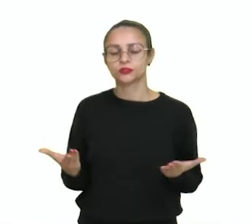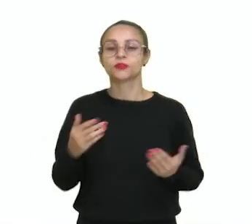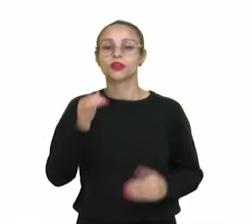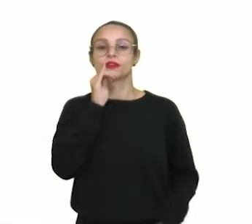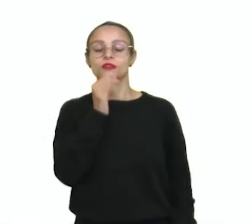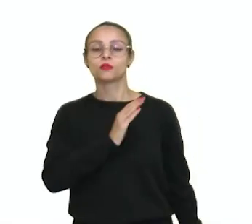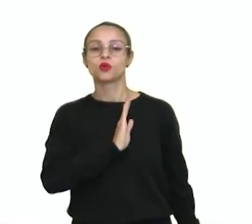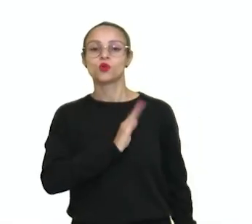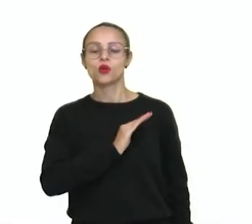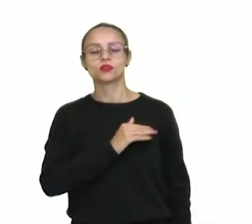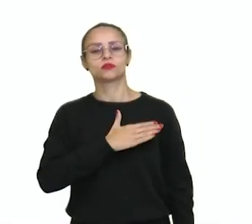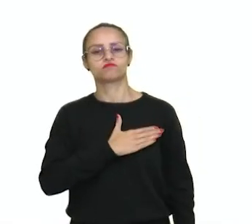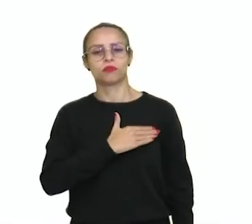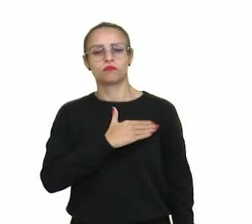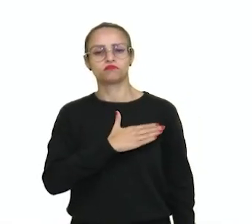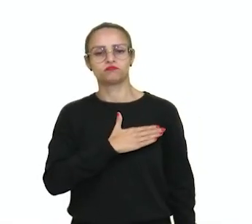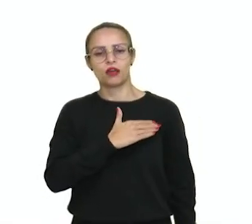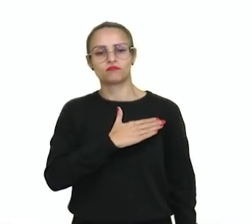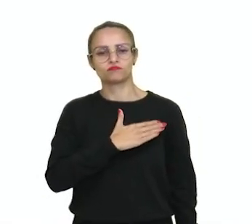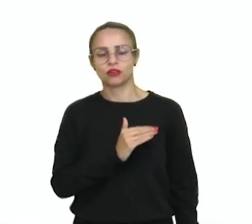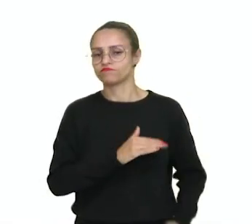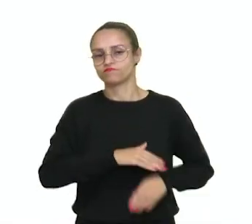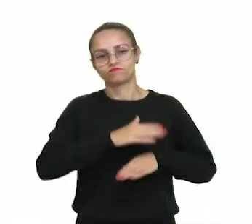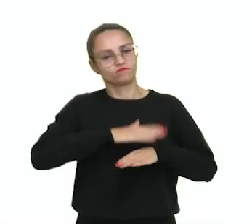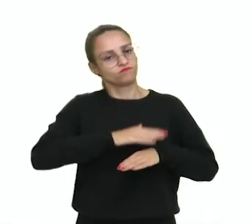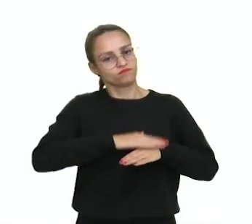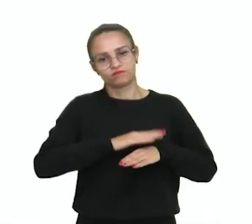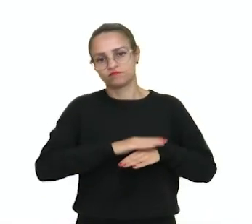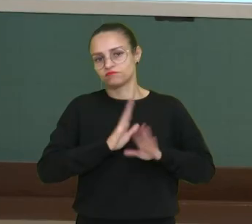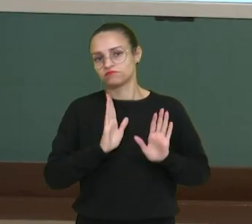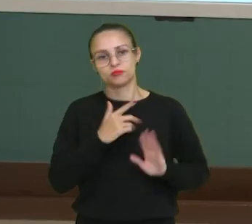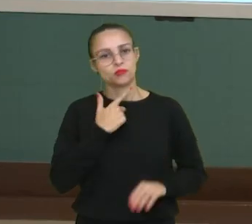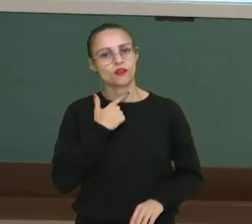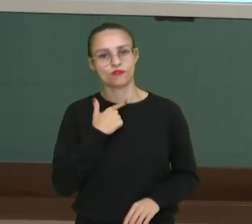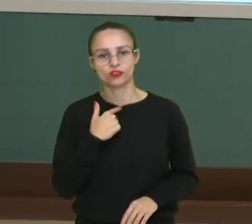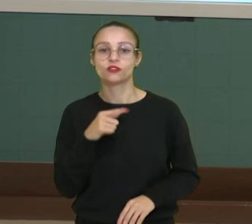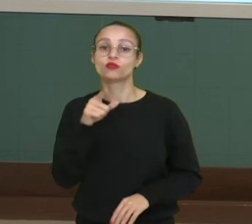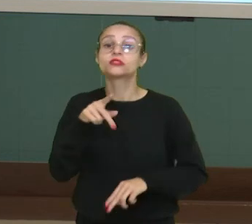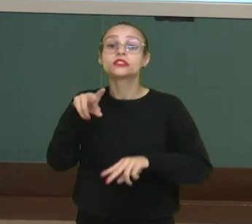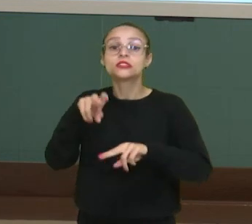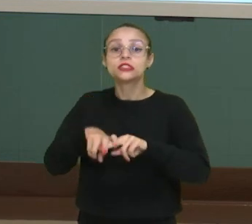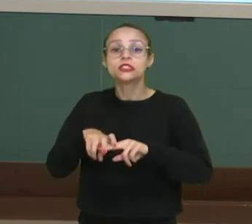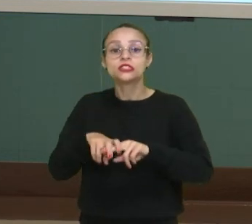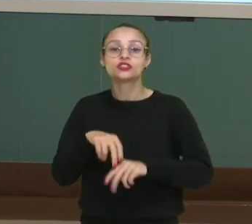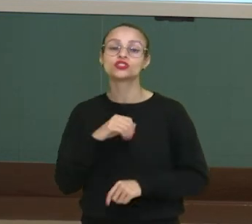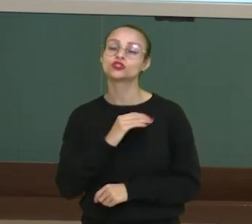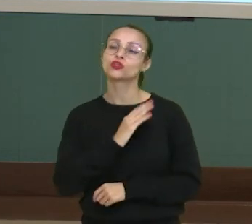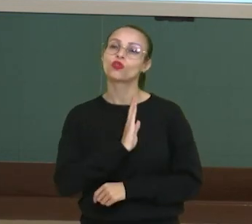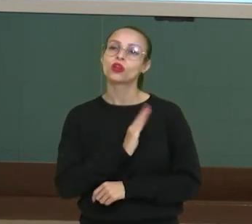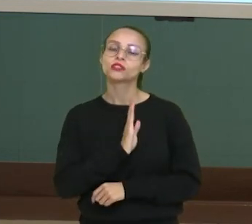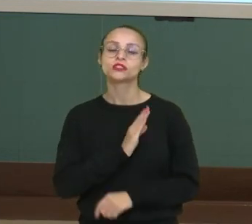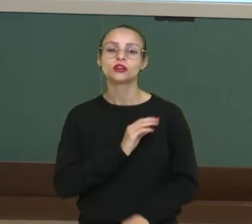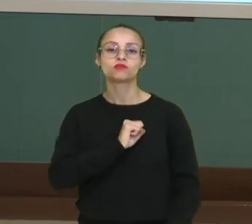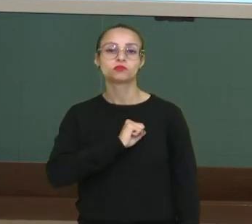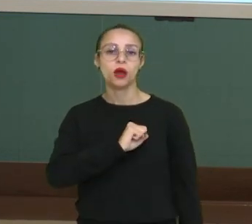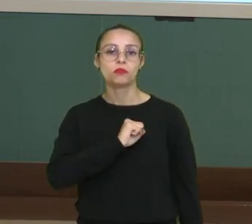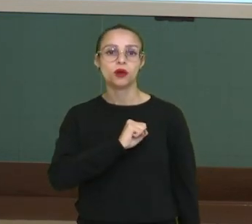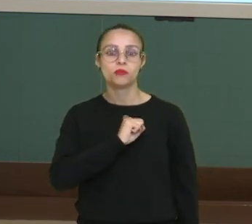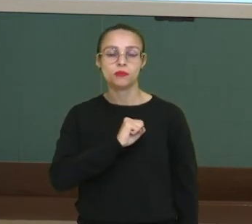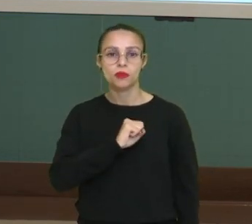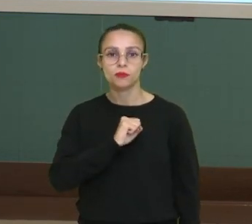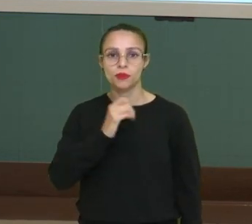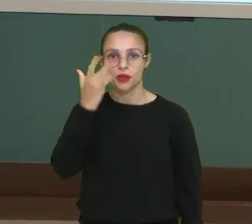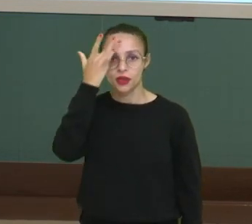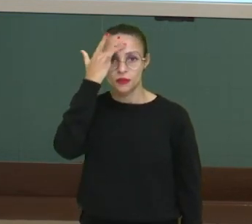cardíaca, bater o coração, é involuntário. Ai, você está sentadinho, calmo, seu coração está batendo. De repente, vem alguém e